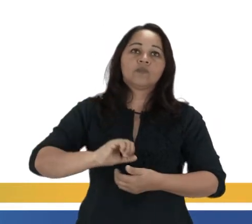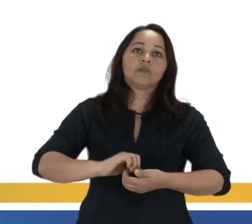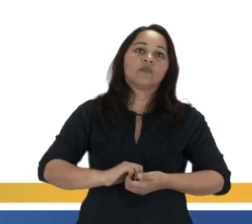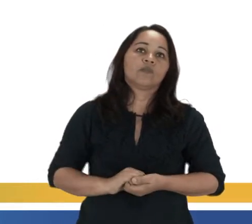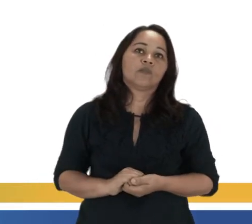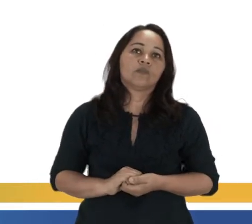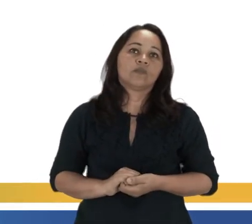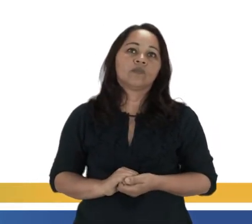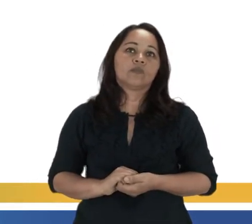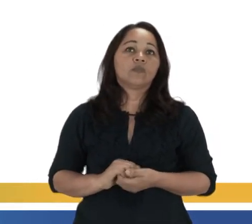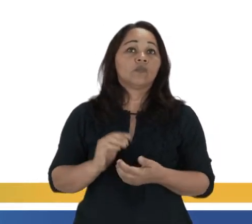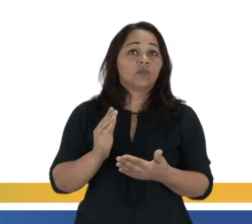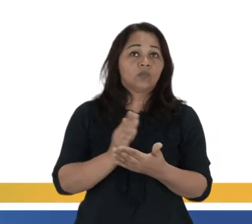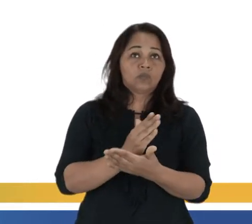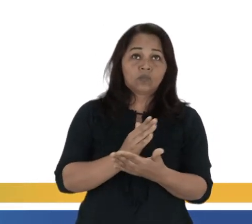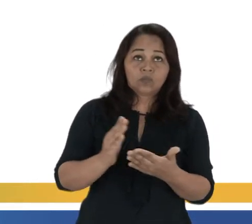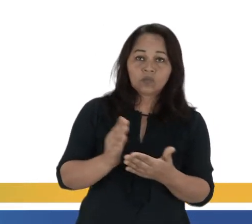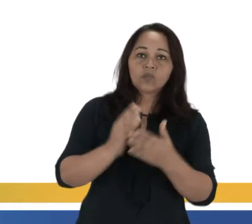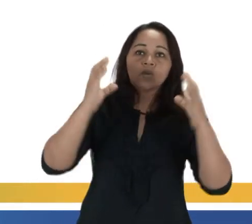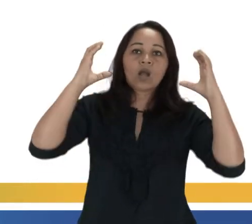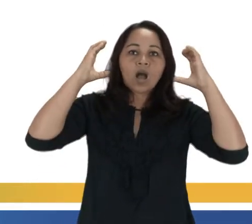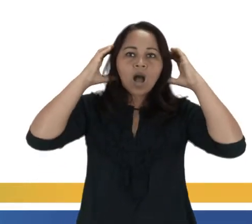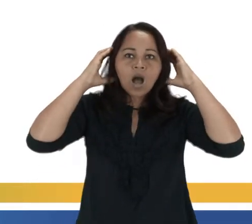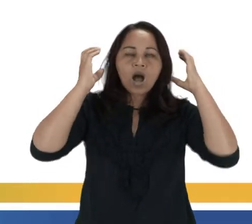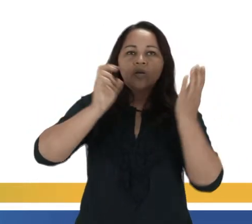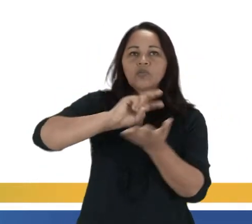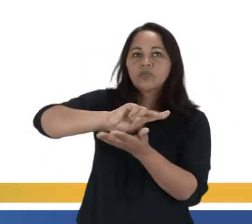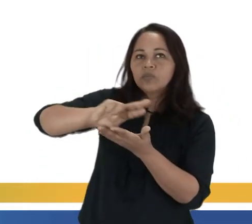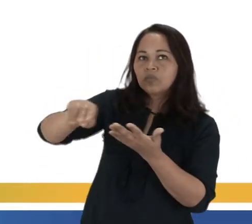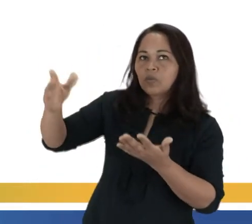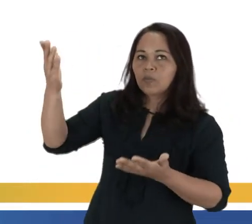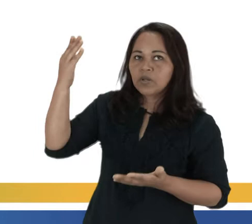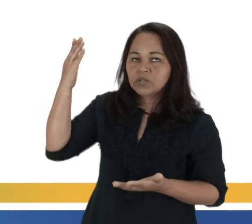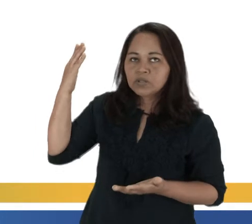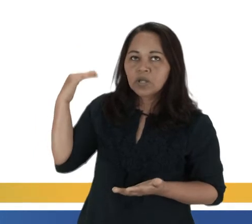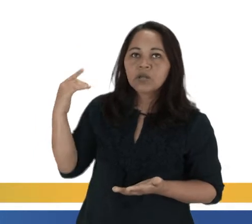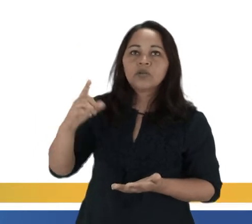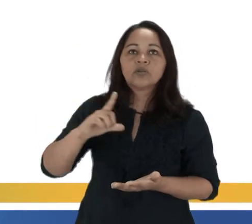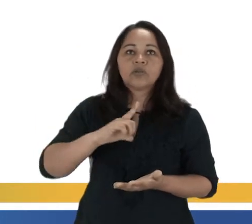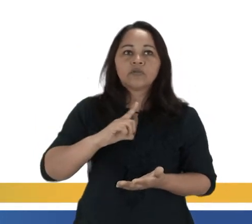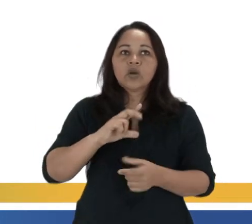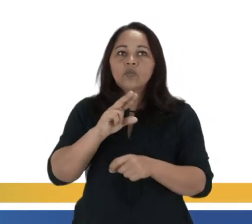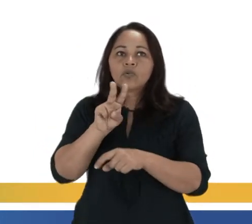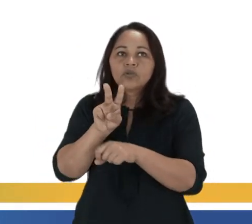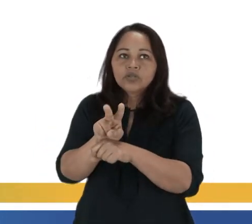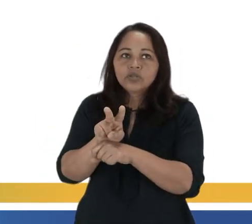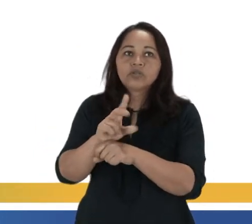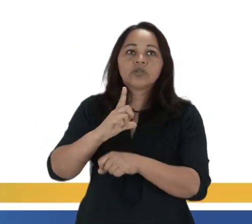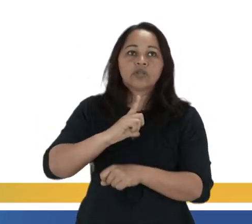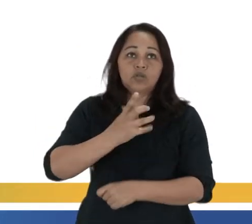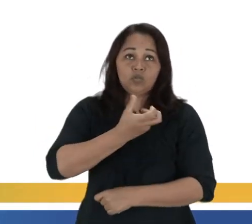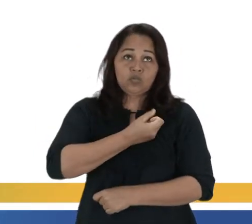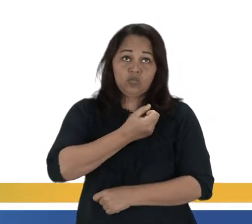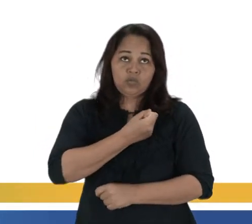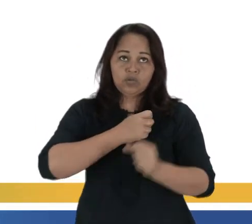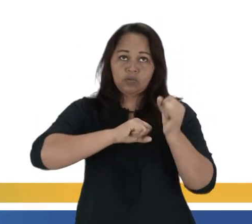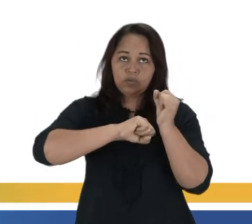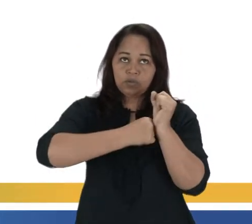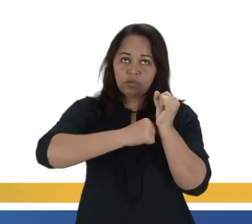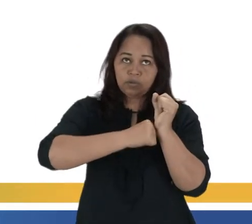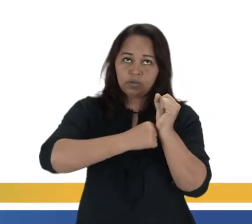2018. Alguns modelos de rádios automotivos estão protegidos por um código de